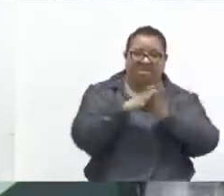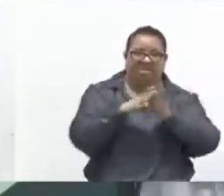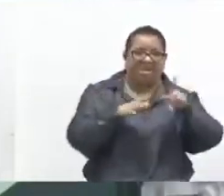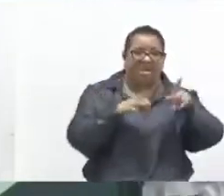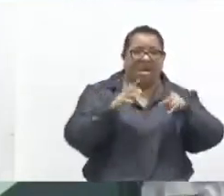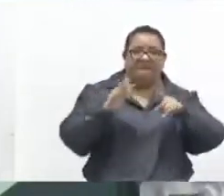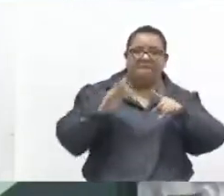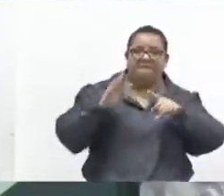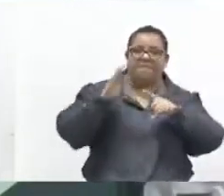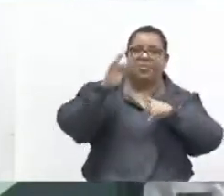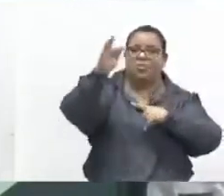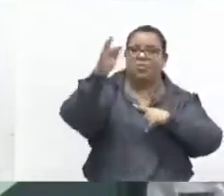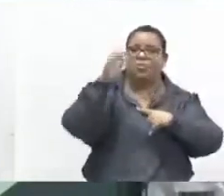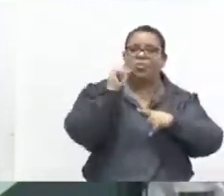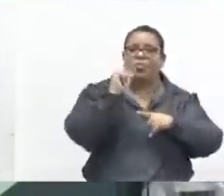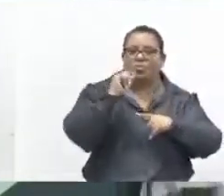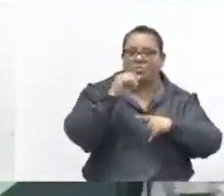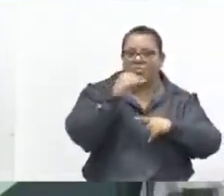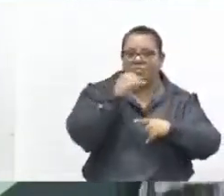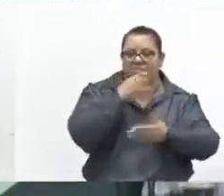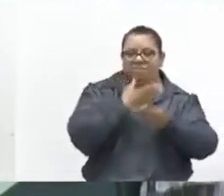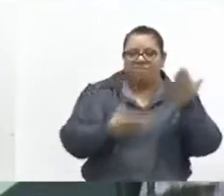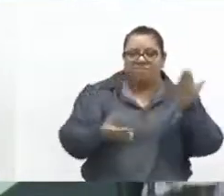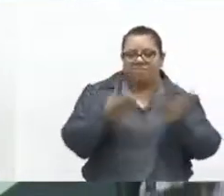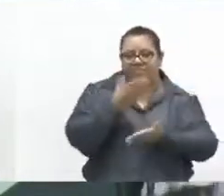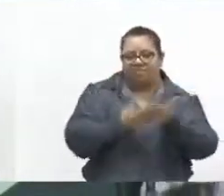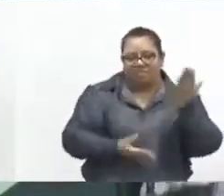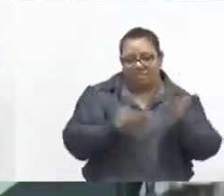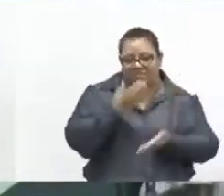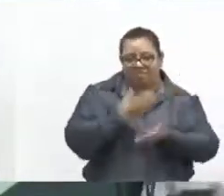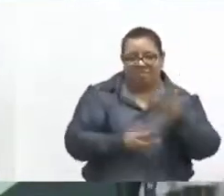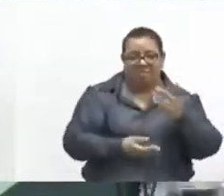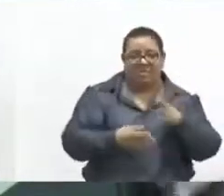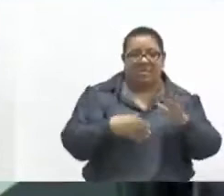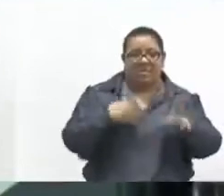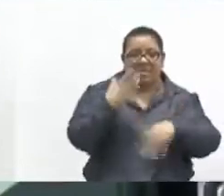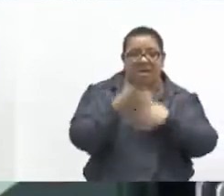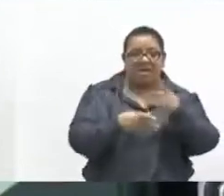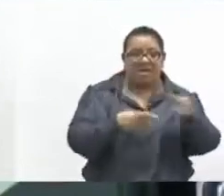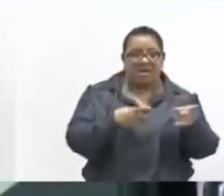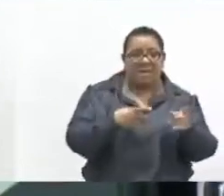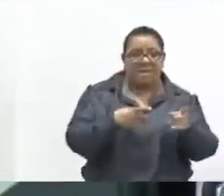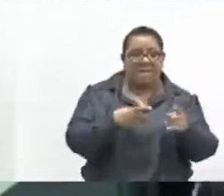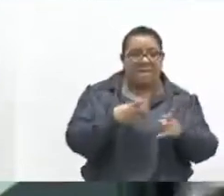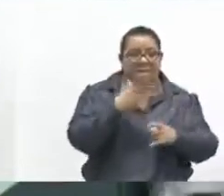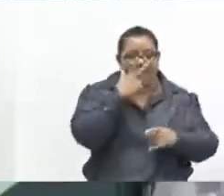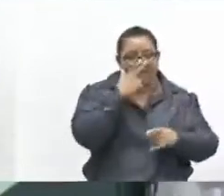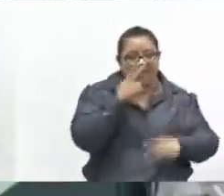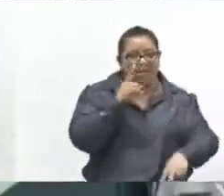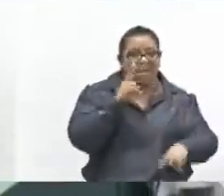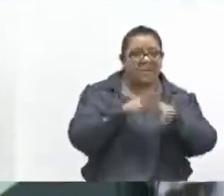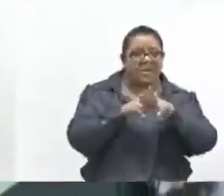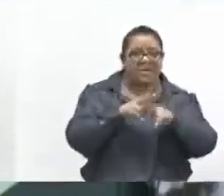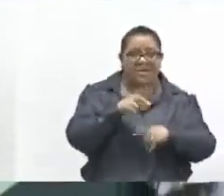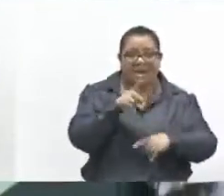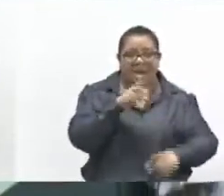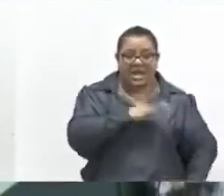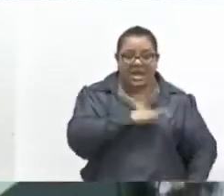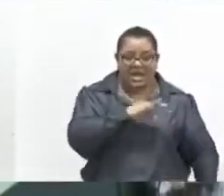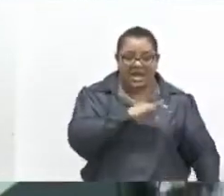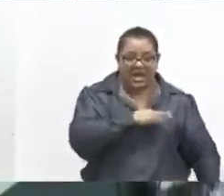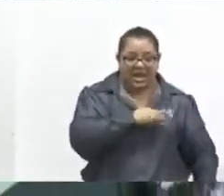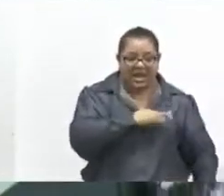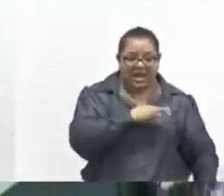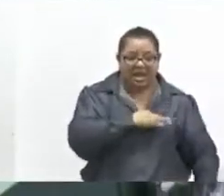ser que daqui a pouco tenha alguma recomposição e a gente não aumente esse valor. E a gente amarre totalmente o estudante. Porque o salário mínimo, ele só vai subindo.